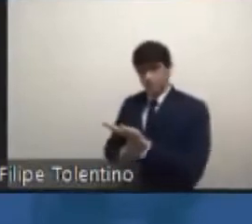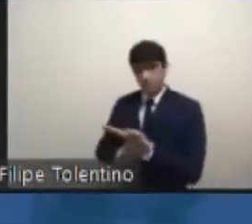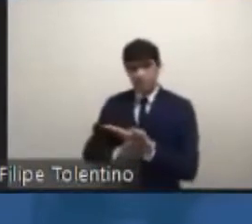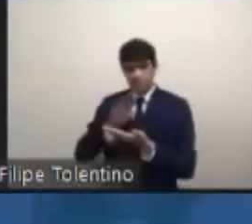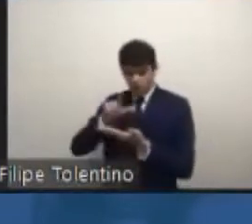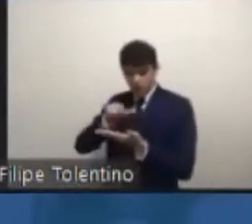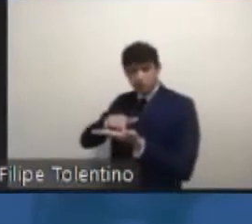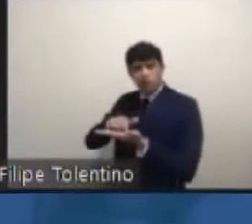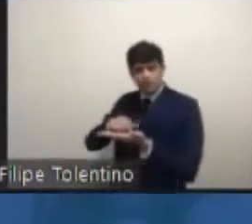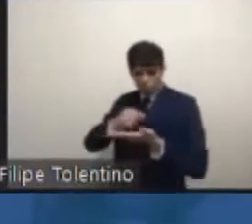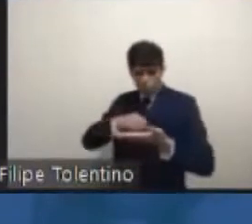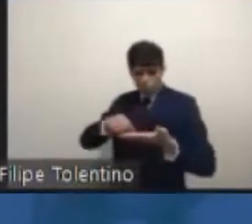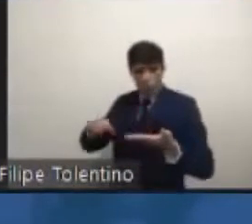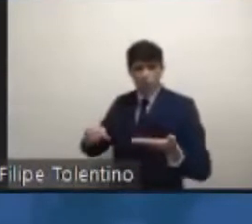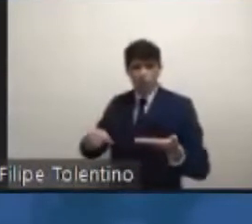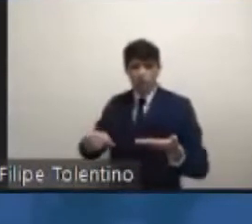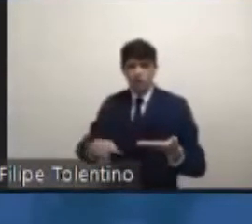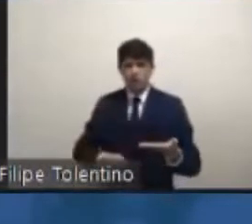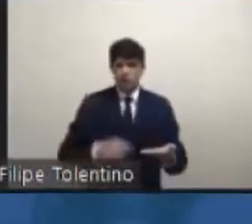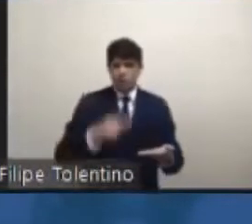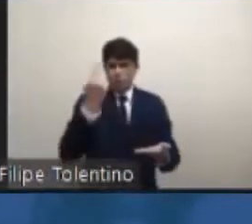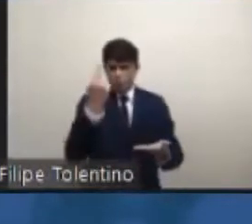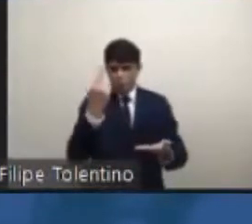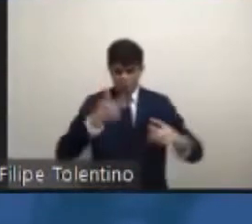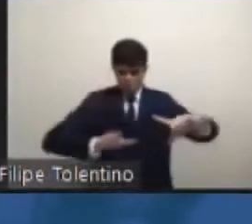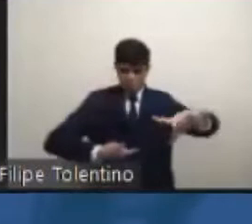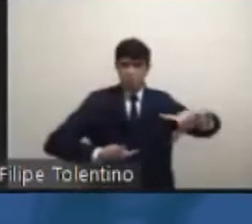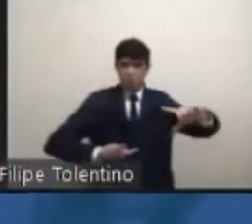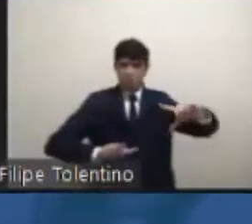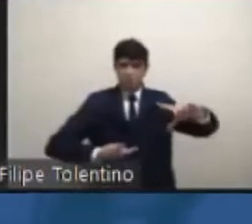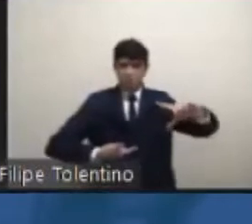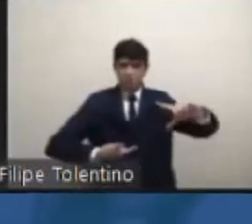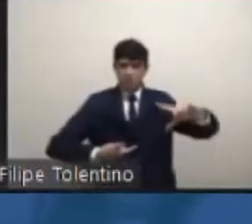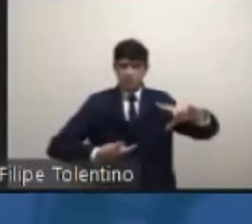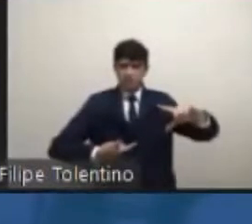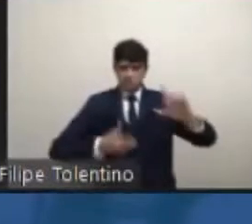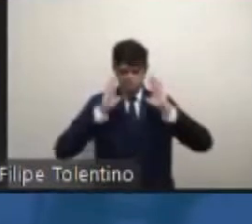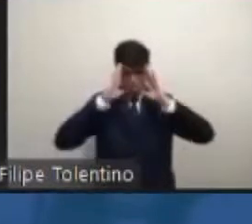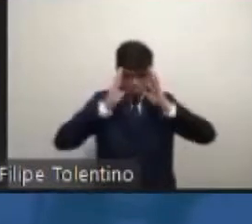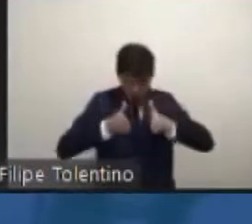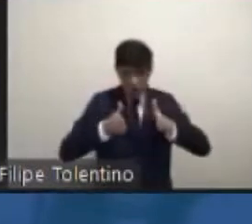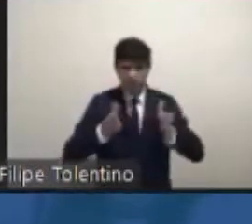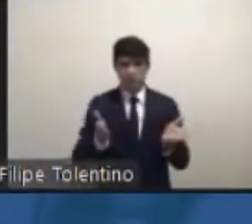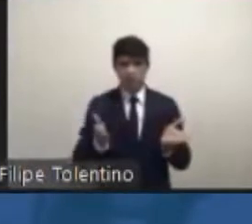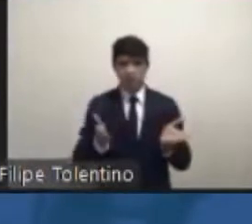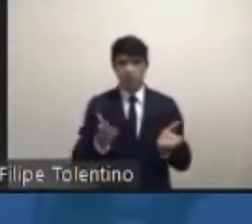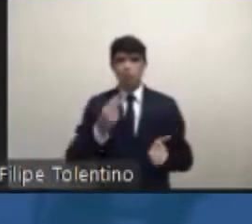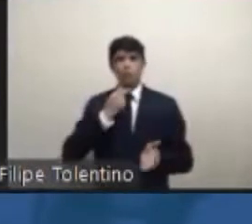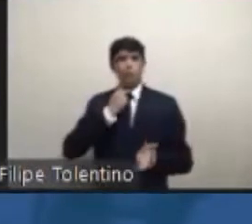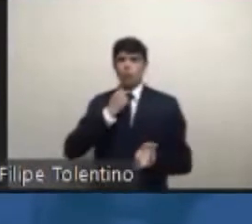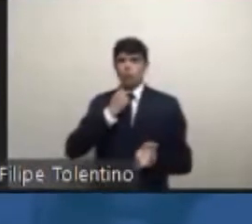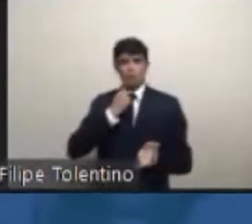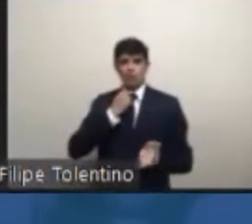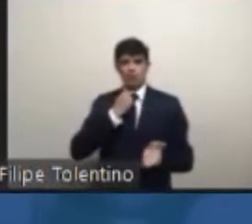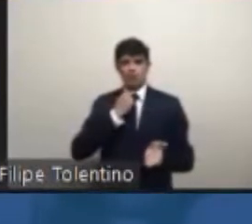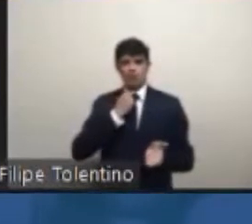próprio Conselho Regional de Medicina do Rio de Janeiro já se manifestou nesse sentido. Um documento como um documento padrão que não